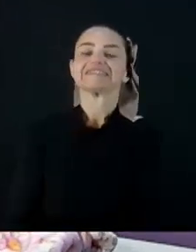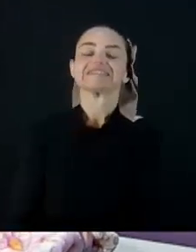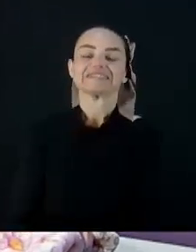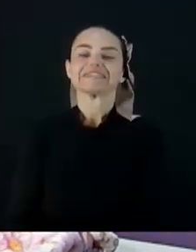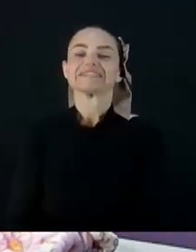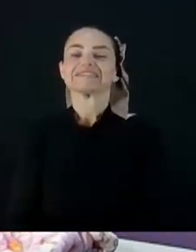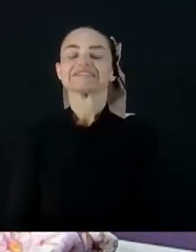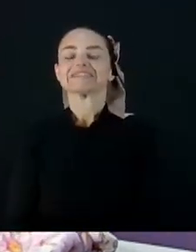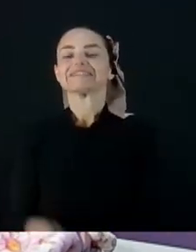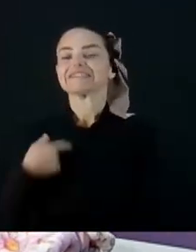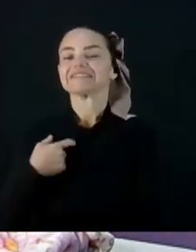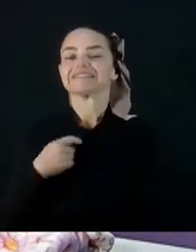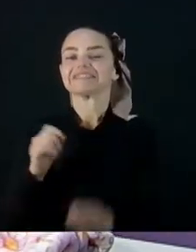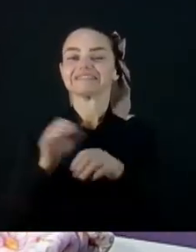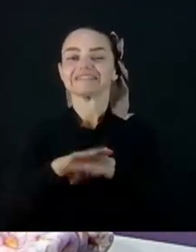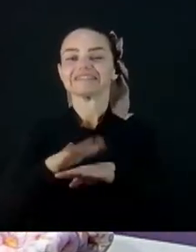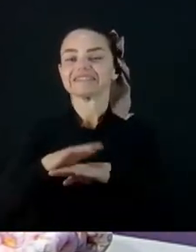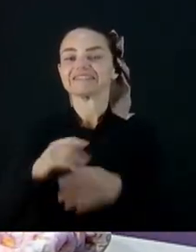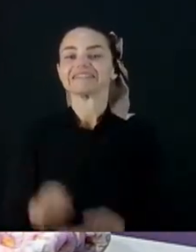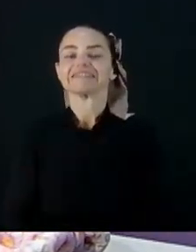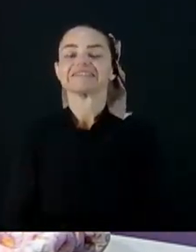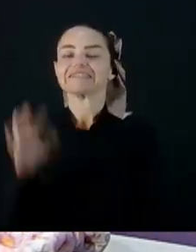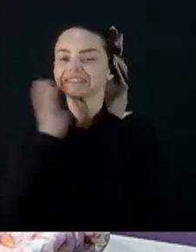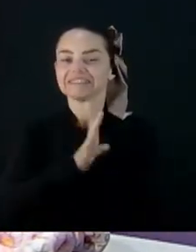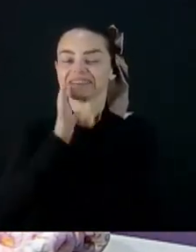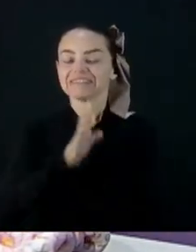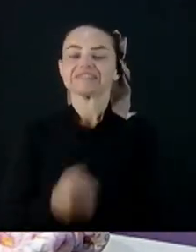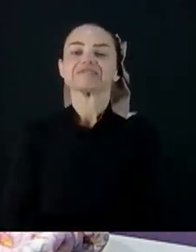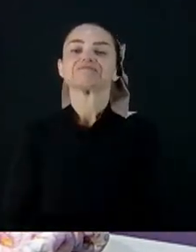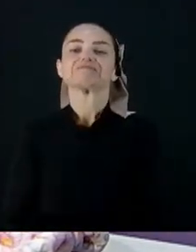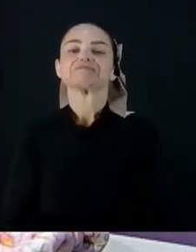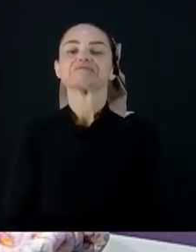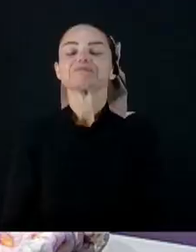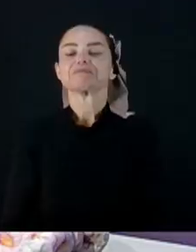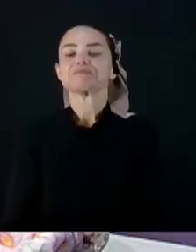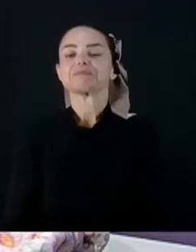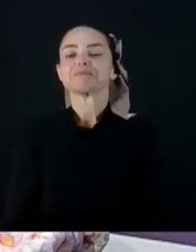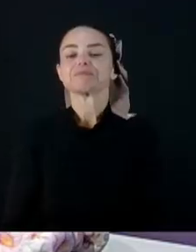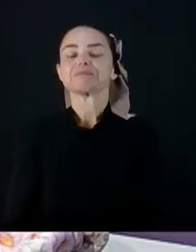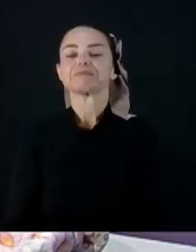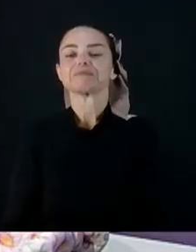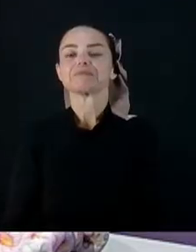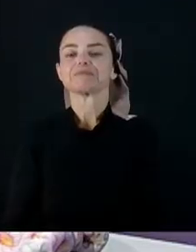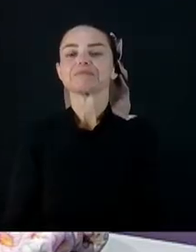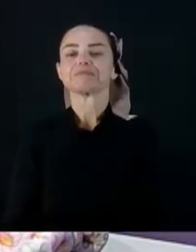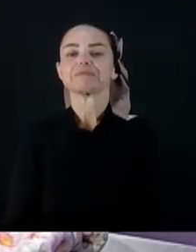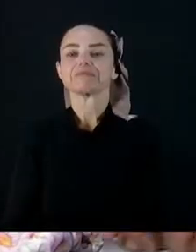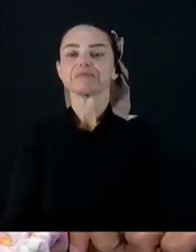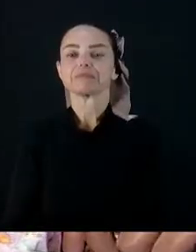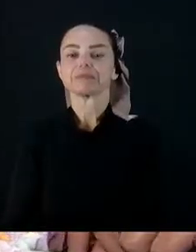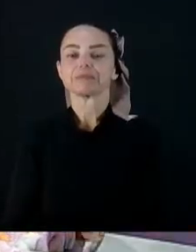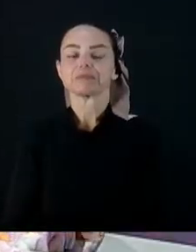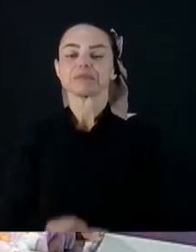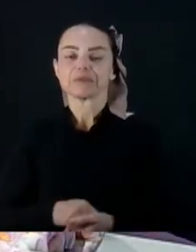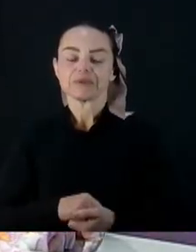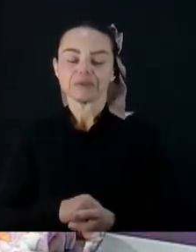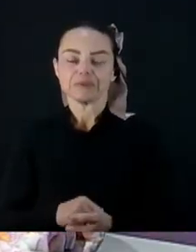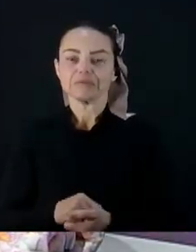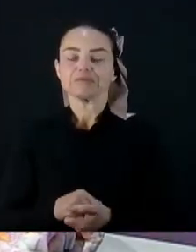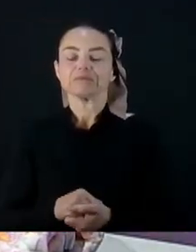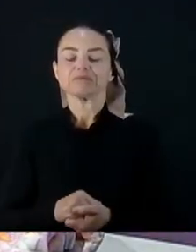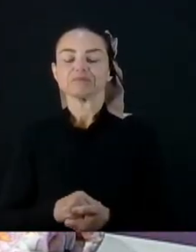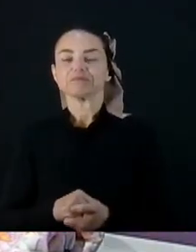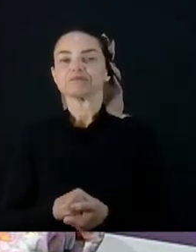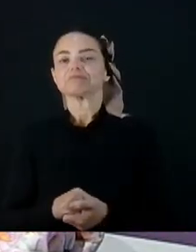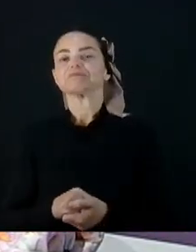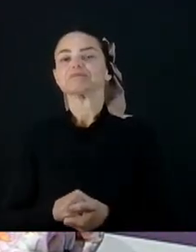gente tá fazendo. Bacana, né? Agora a gente vai passar o outro lado. Nós passamos um lado, a gente vai passar então ele fica com o cordão dos dois lados